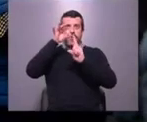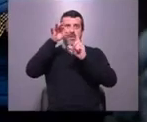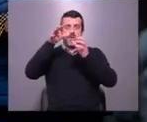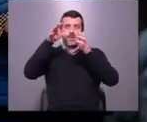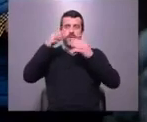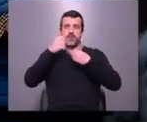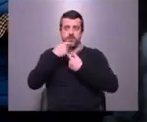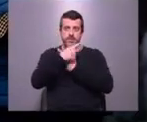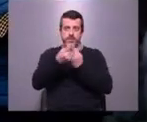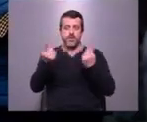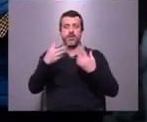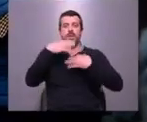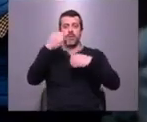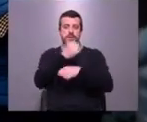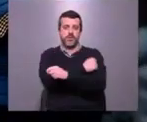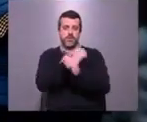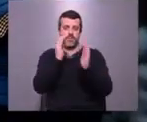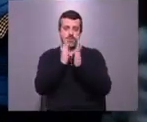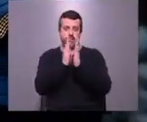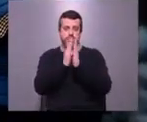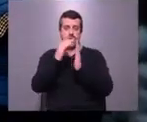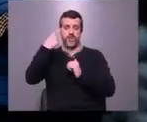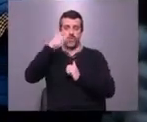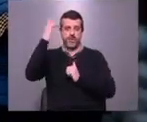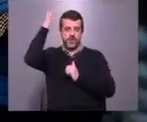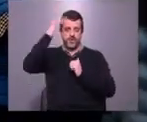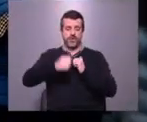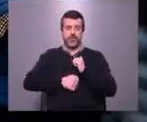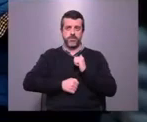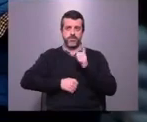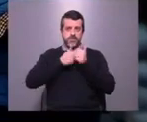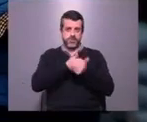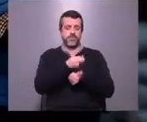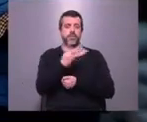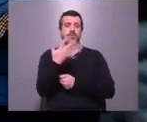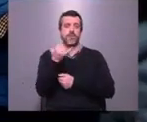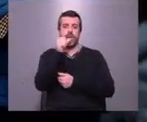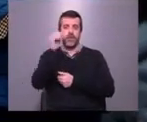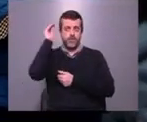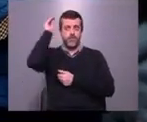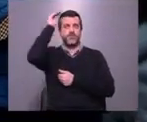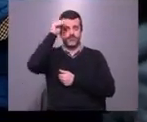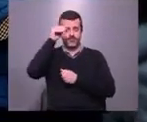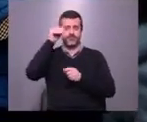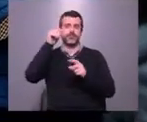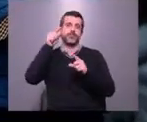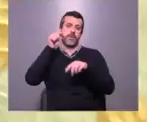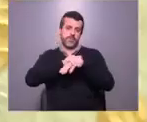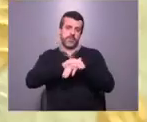na Igreja, una, santa, católica e apostólica. Professo um só batismo para a remissão dos